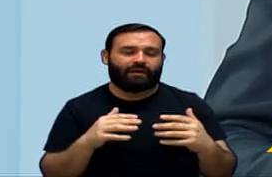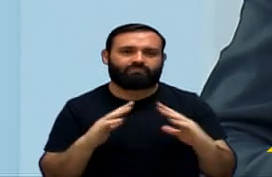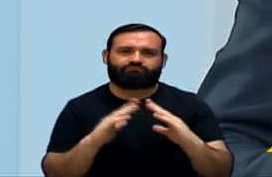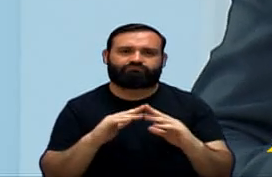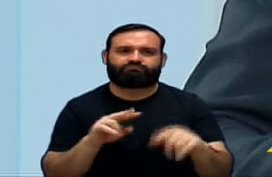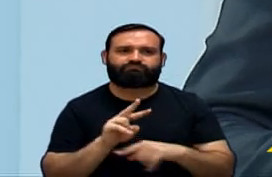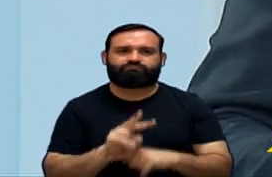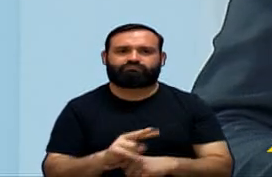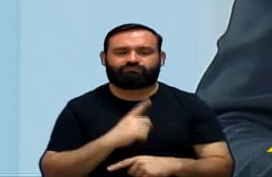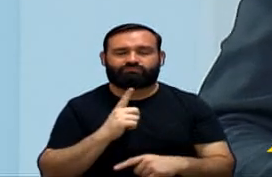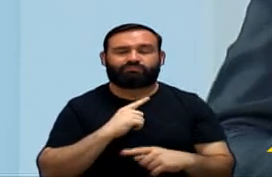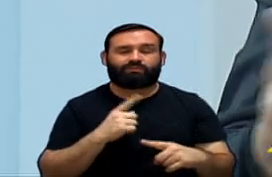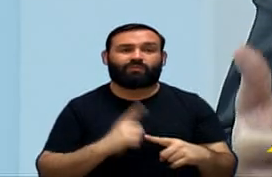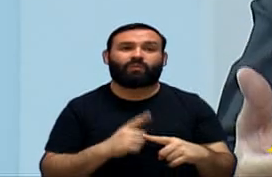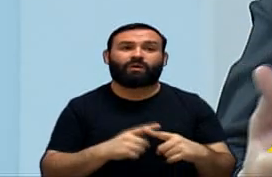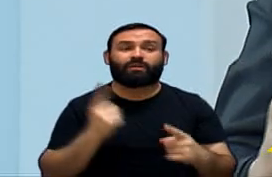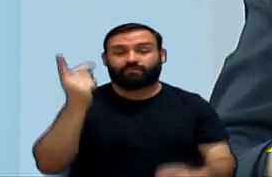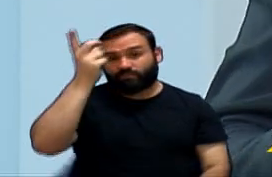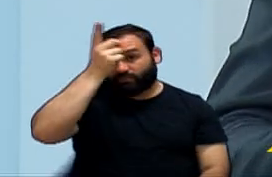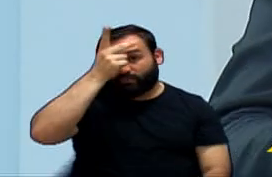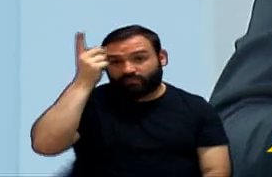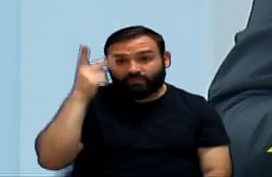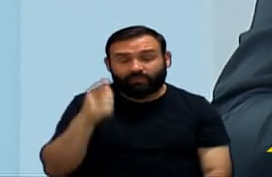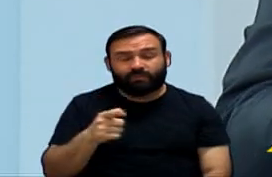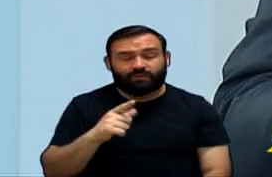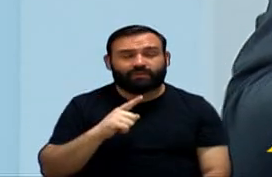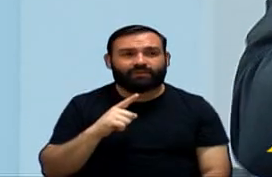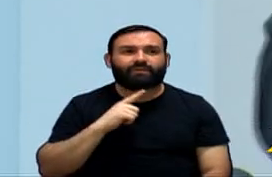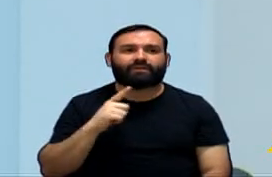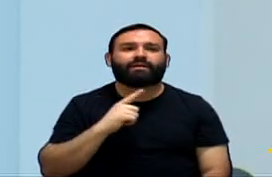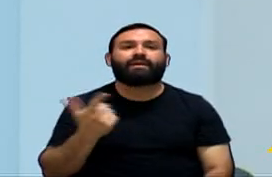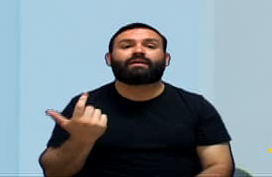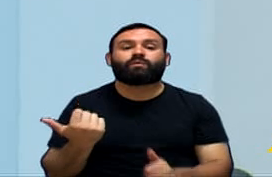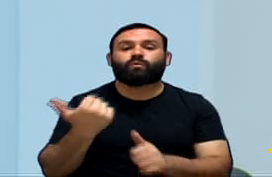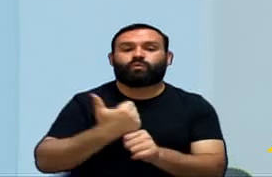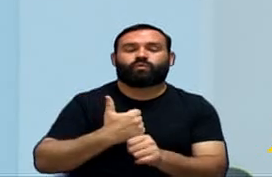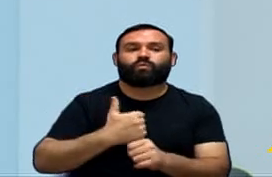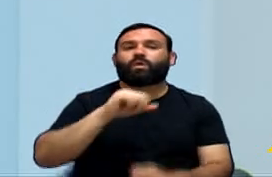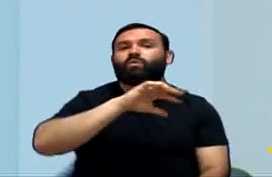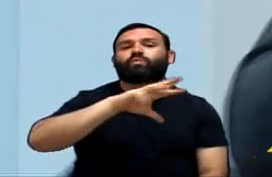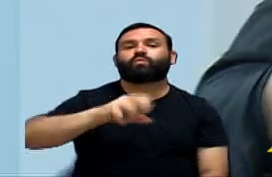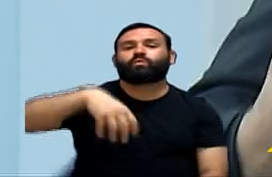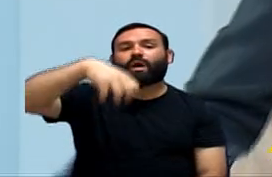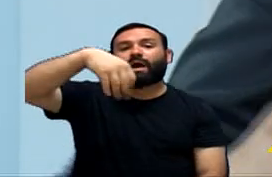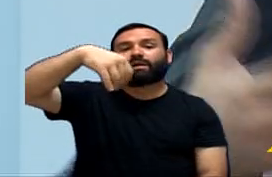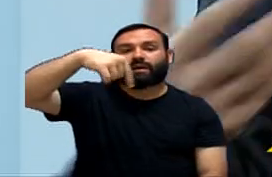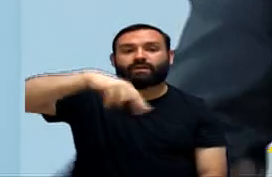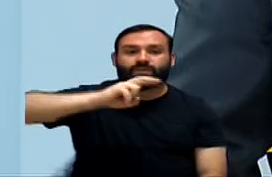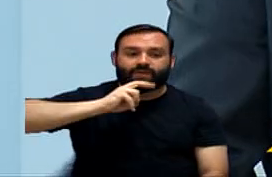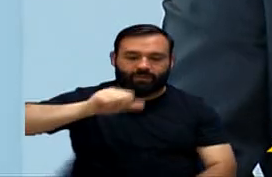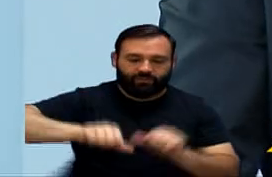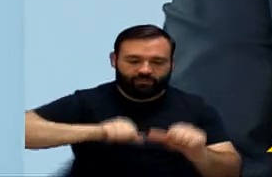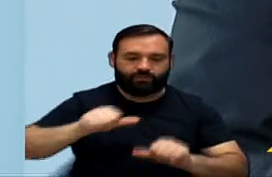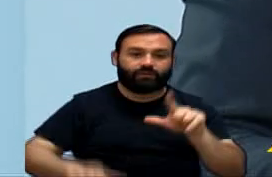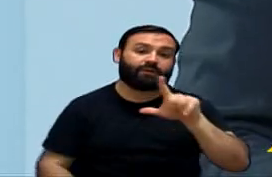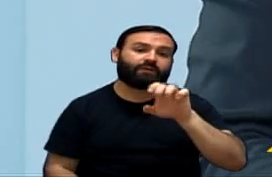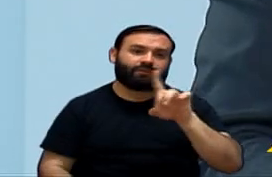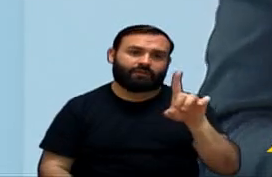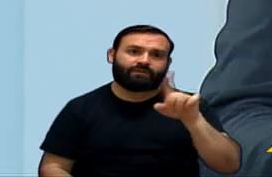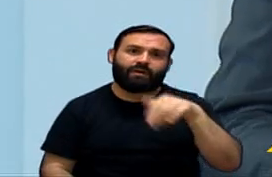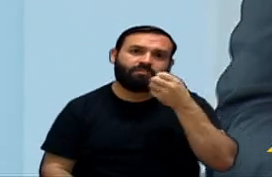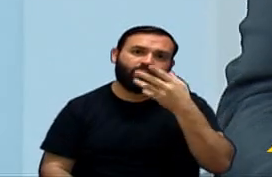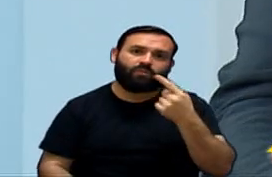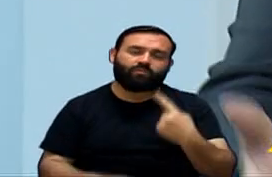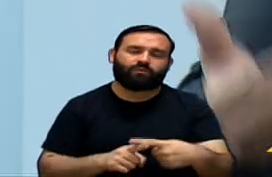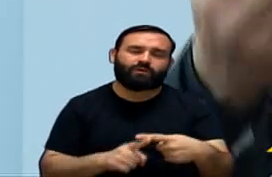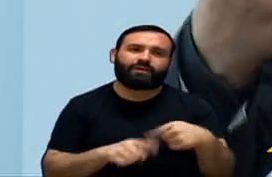casa Legislativa para que que o Executivo fizesse a substituição de todas as lâmpadas da cidade por LED O que é muito bom